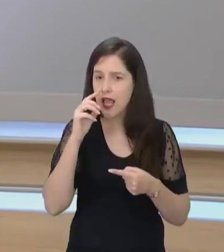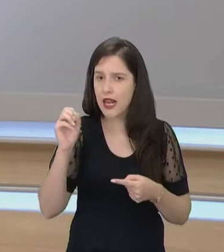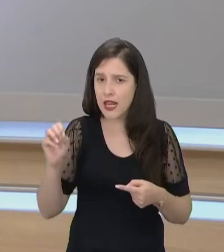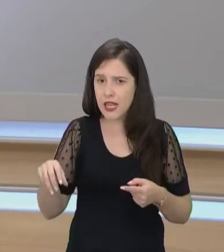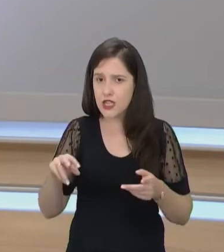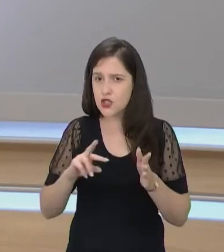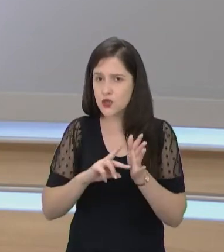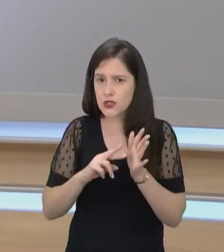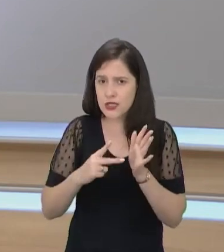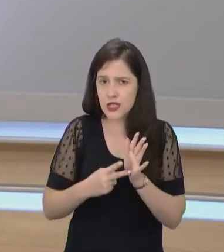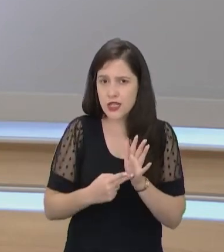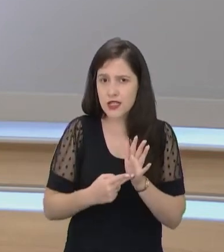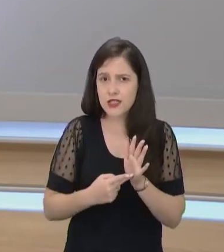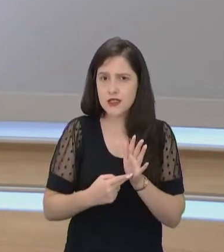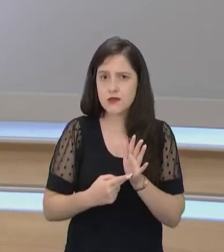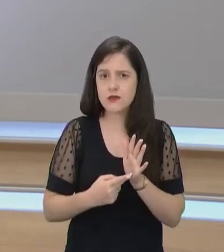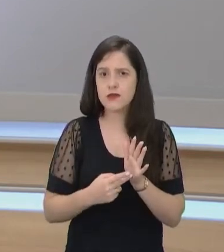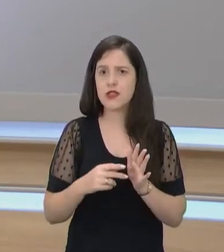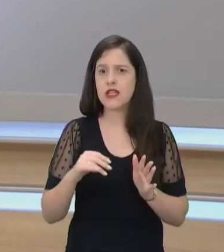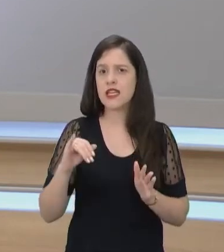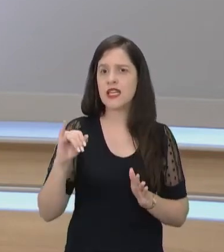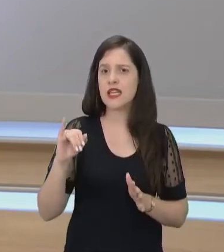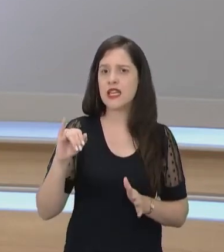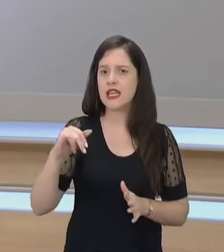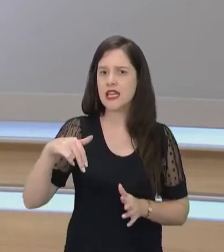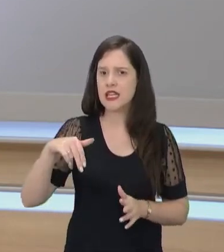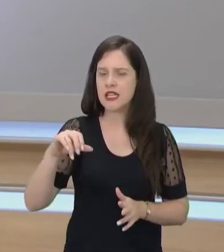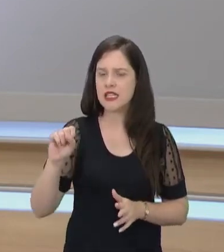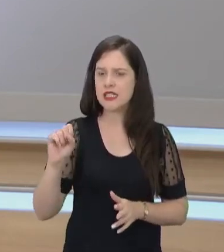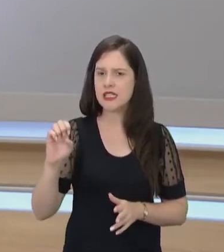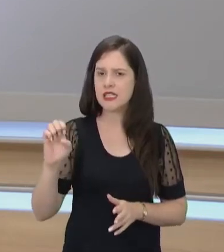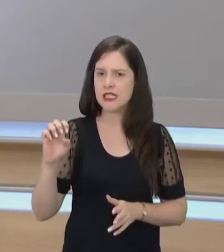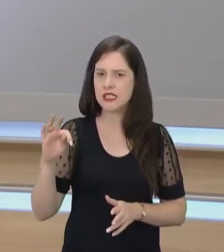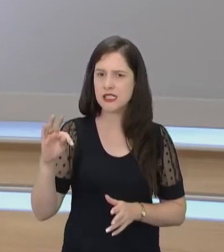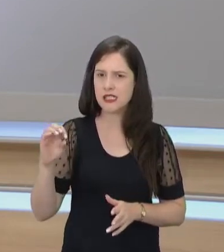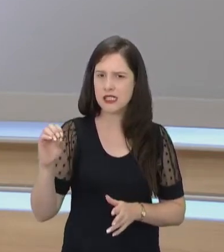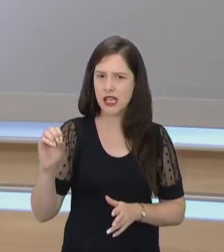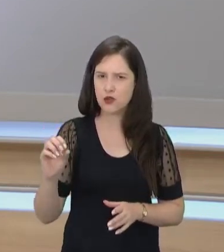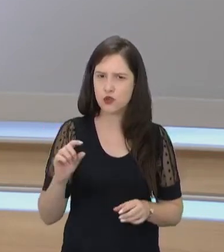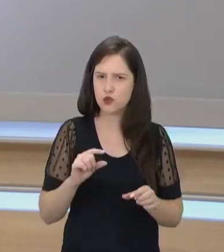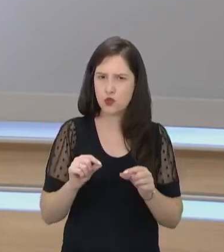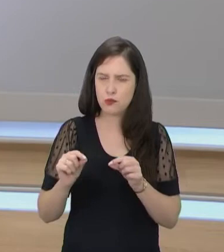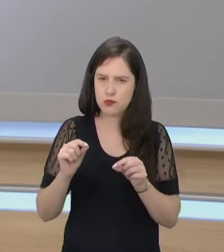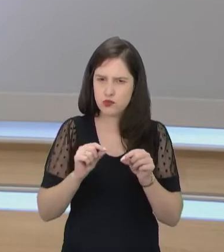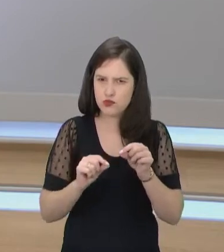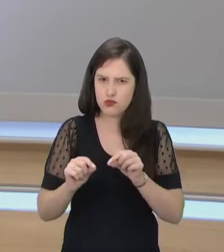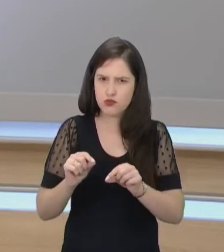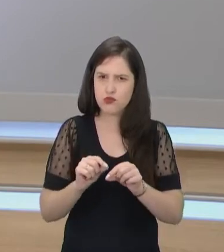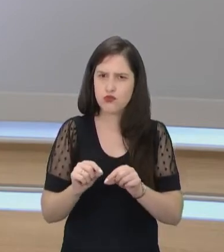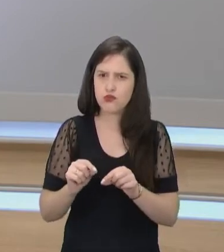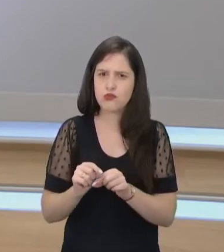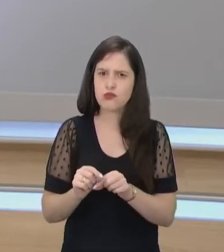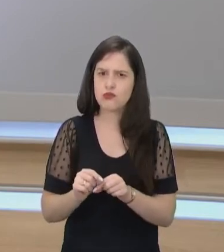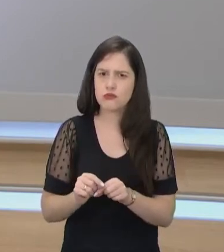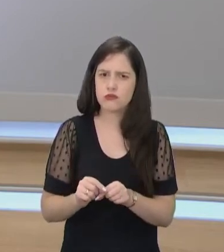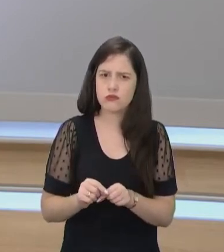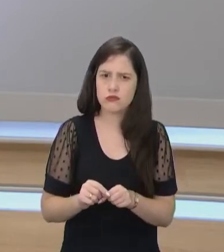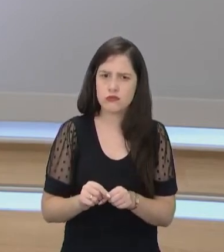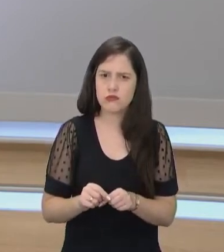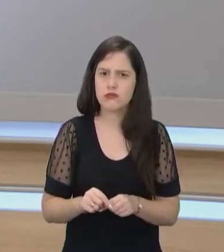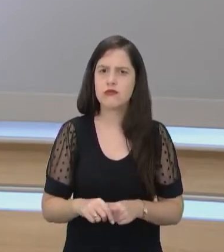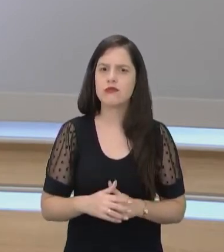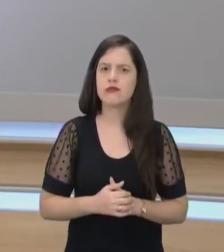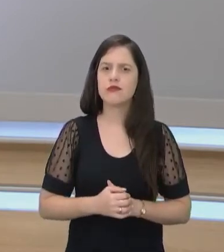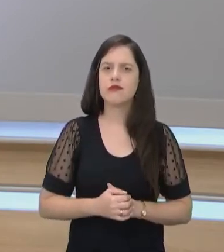significa insetos que podem ser não é contaminantes, que contaminam. Sim. Que contaminam, que foi o que eu consegui